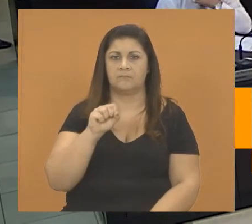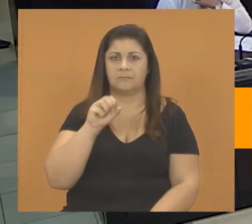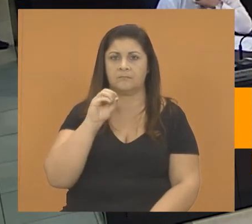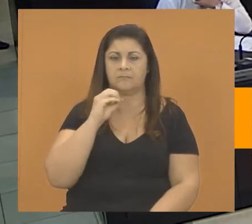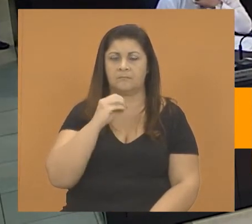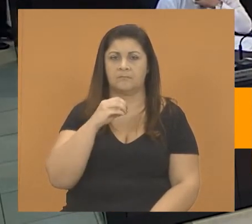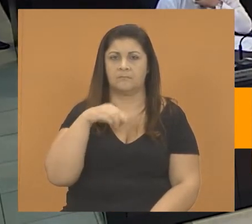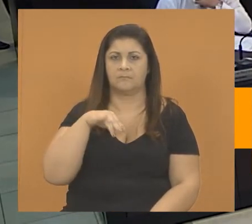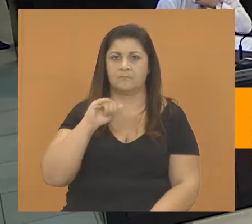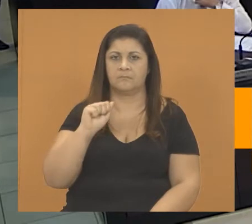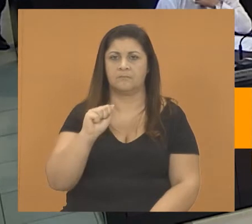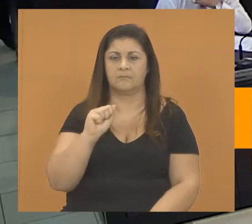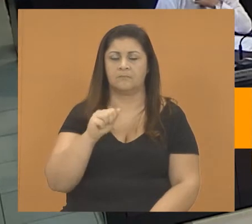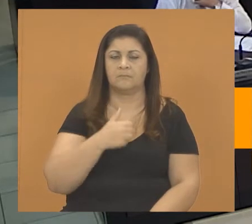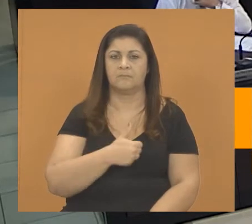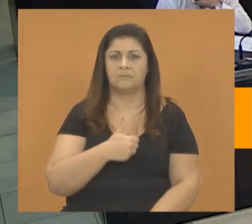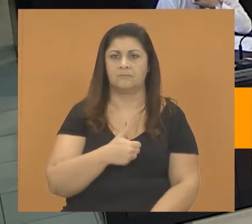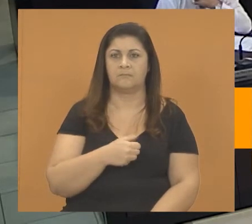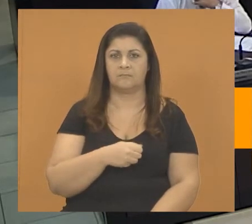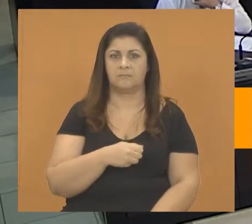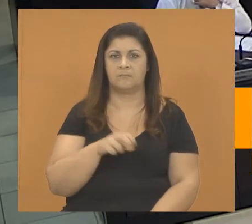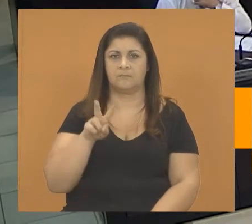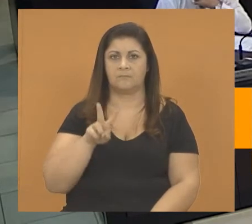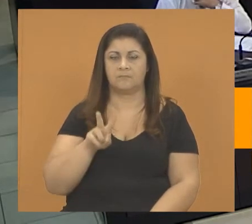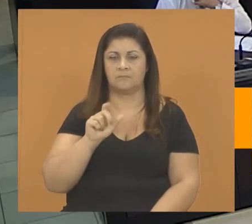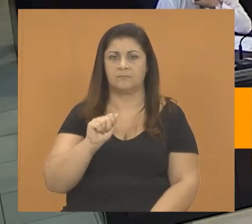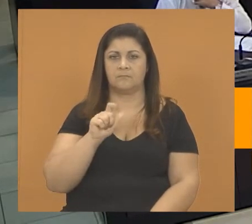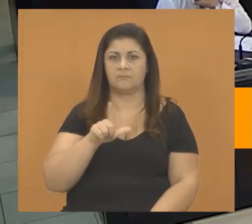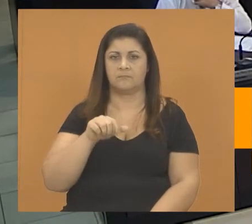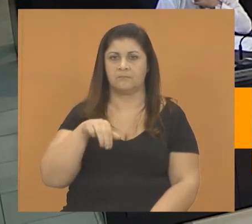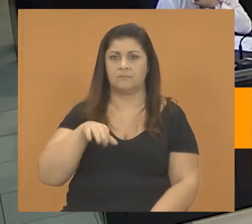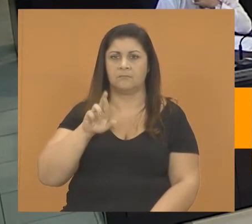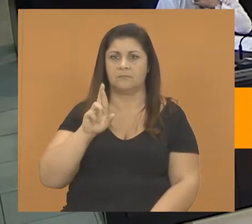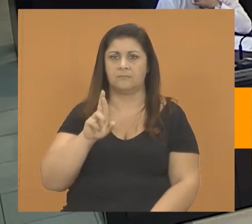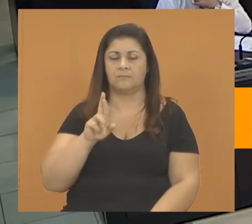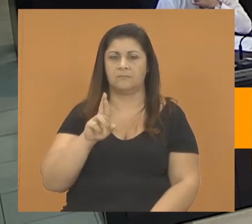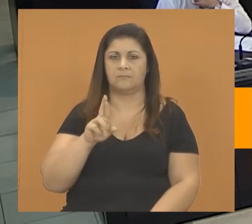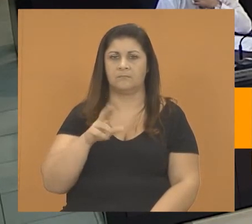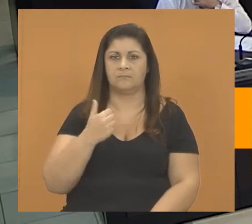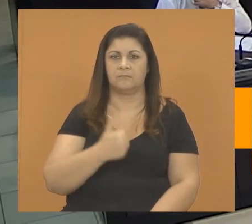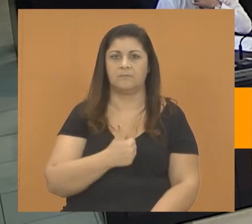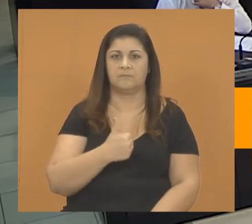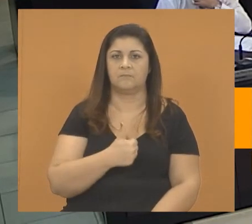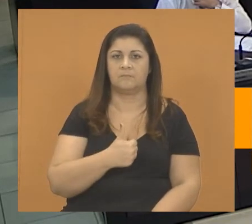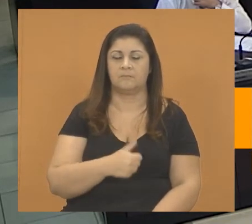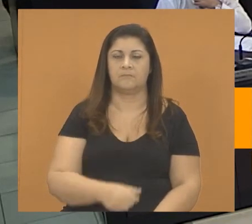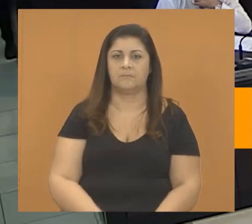favorável como vota o vereador valmir do parque meia lua favorável